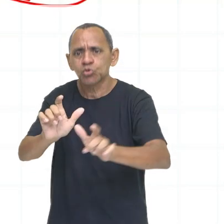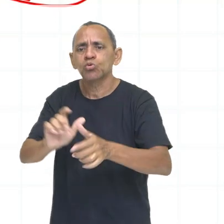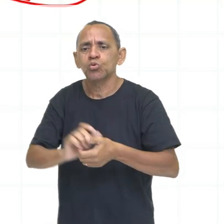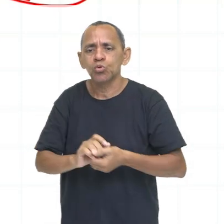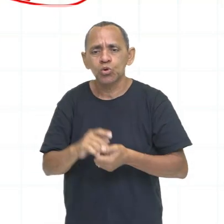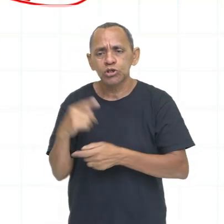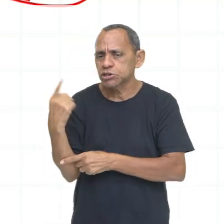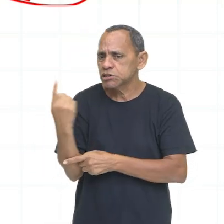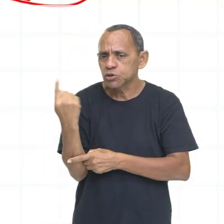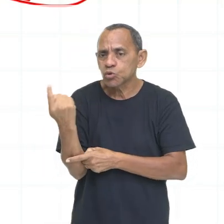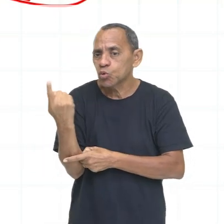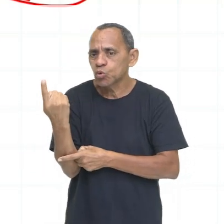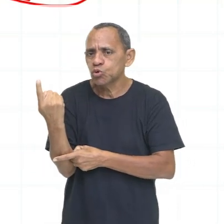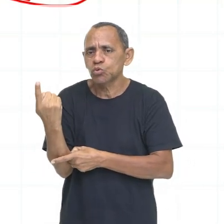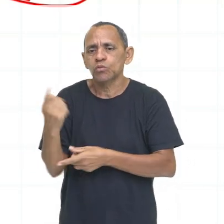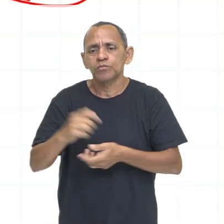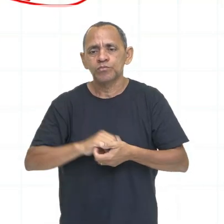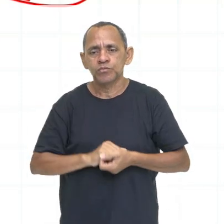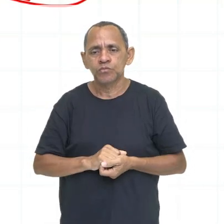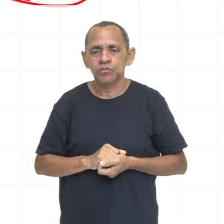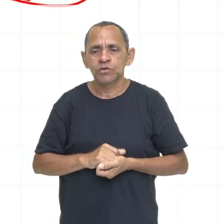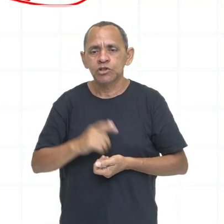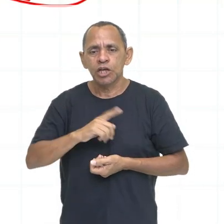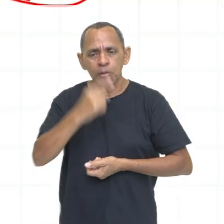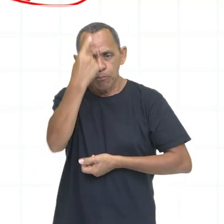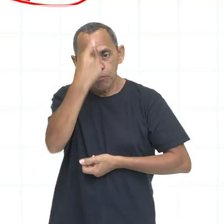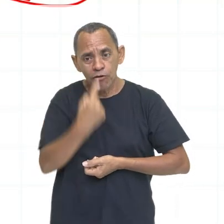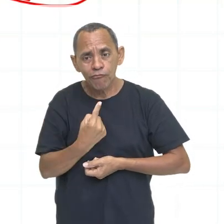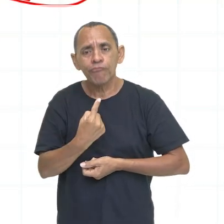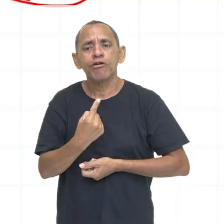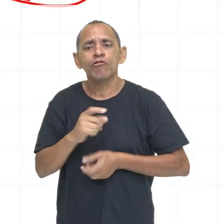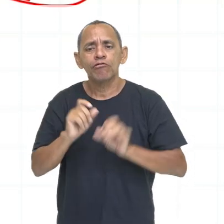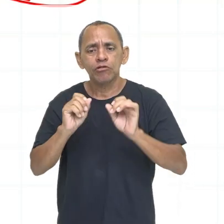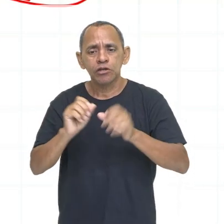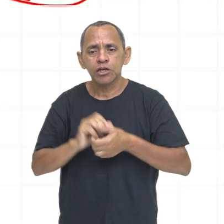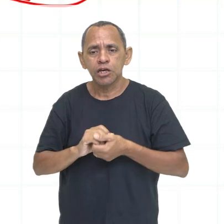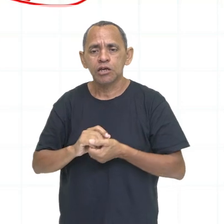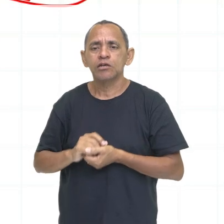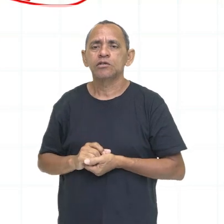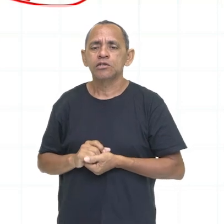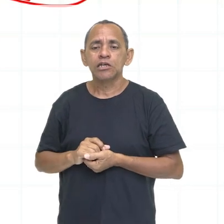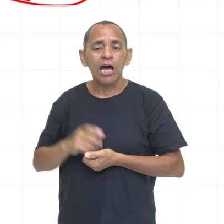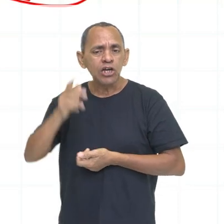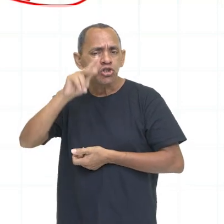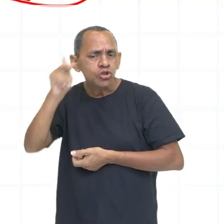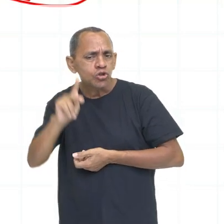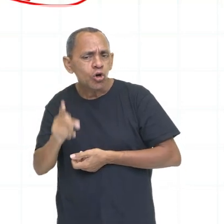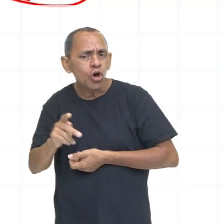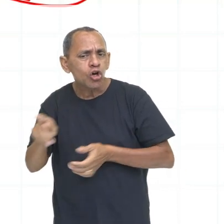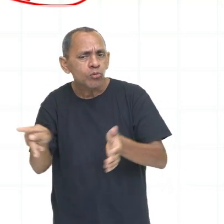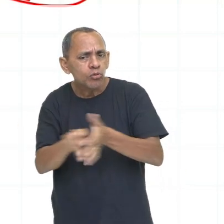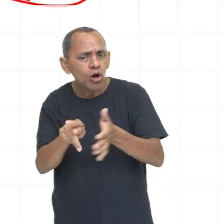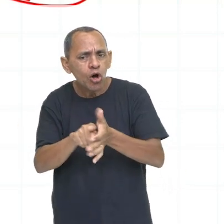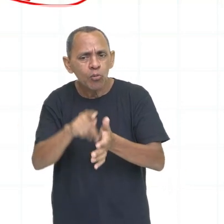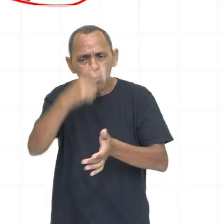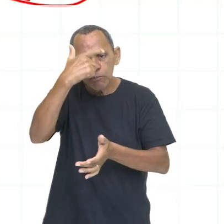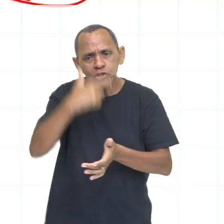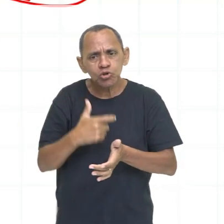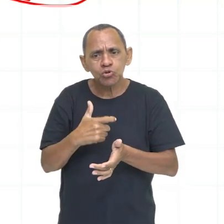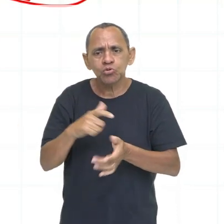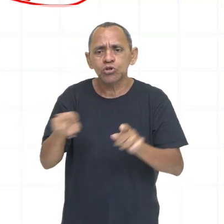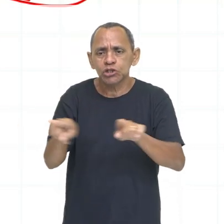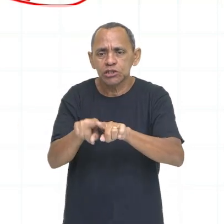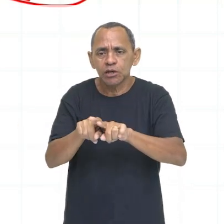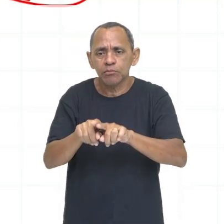traços pessoais, o histórico cultural, né, de onde essa pessoa vem, qual é a carga que ela traz, o